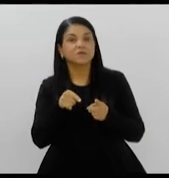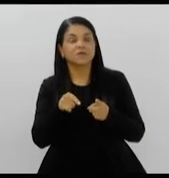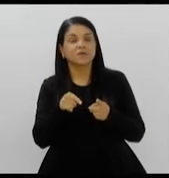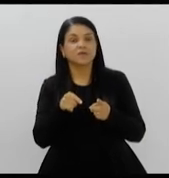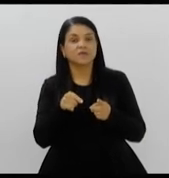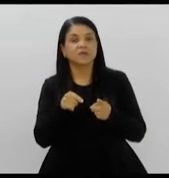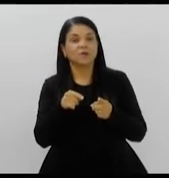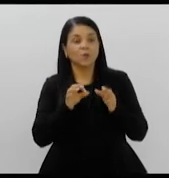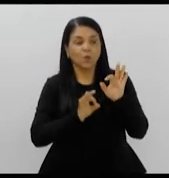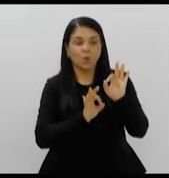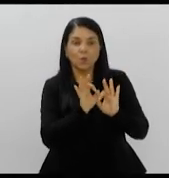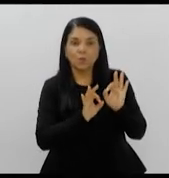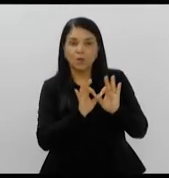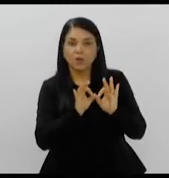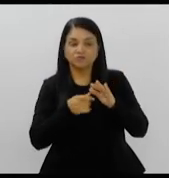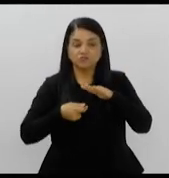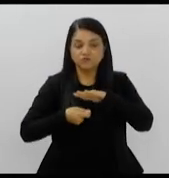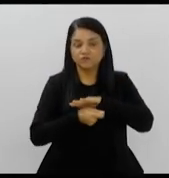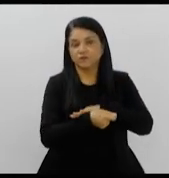investimento da mesma.